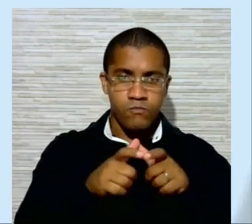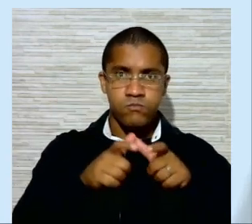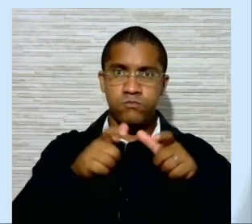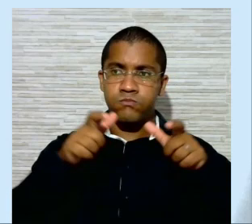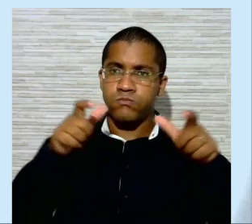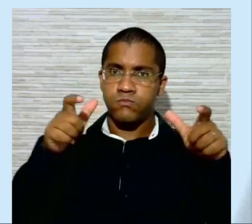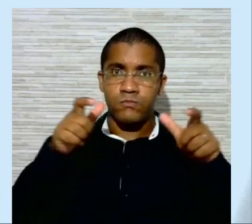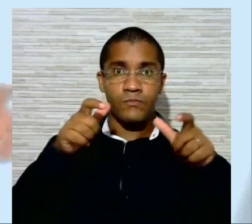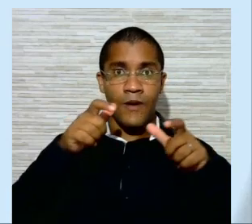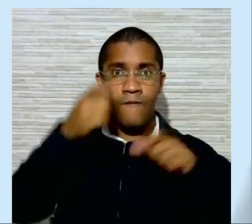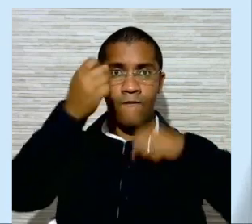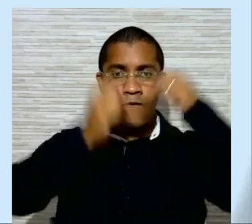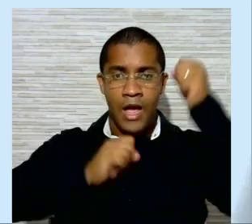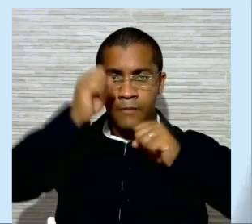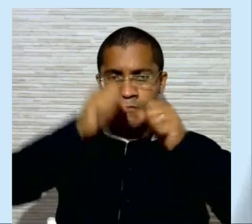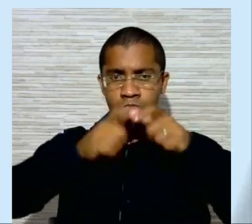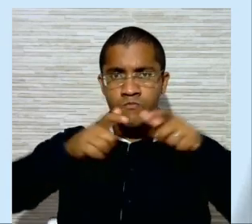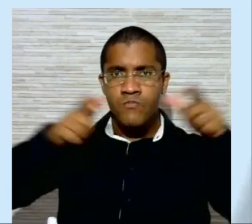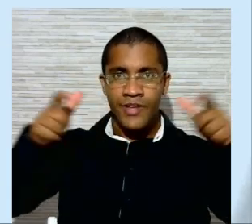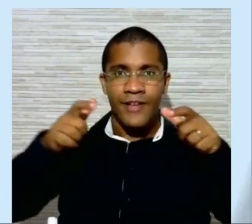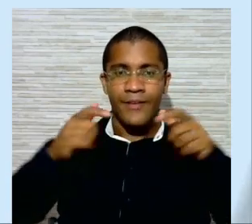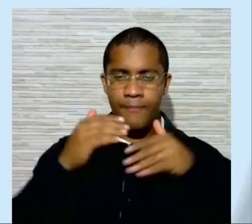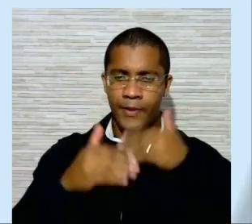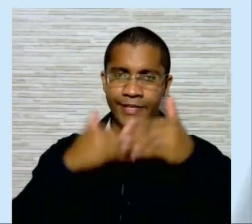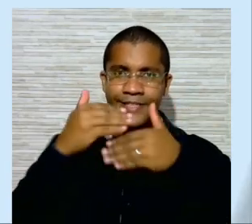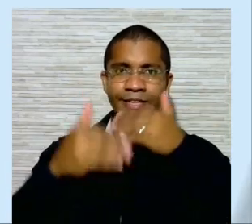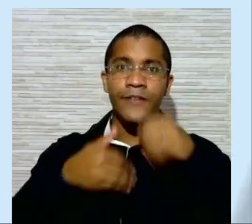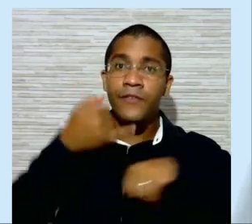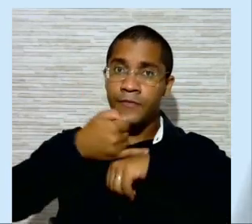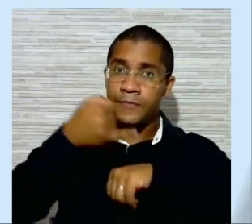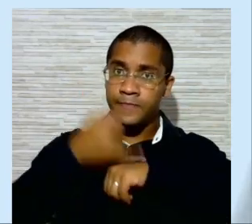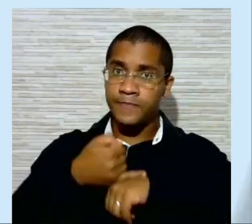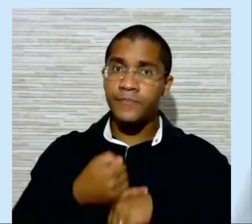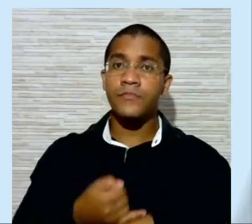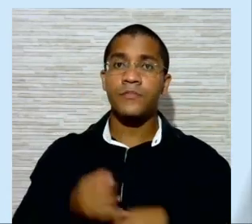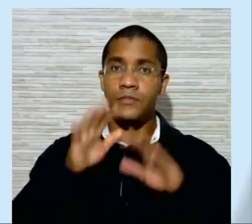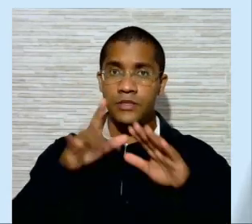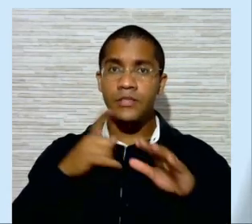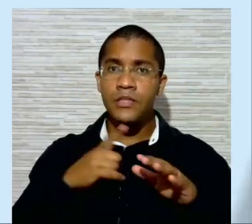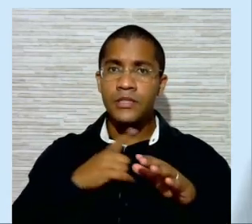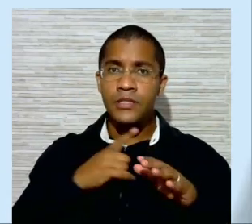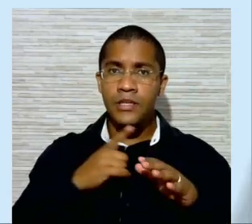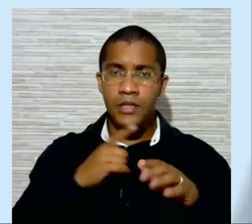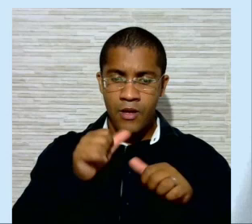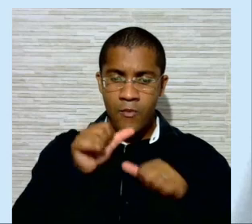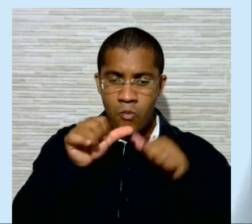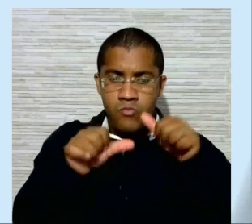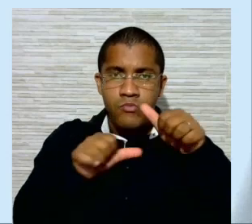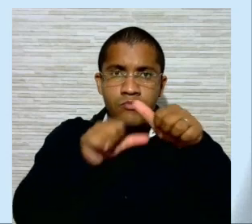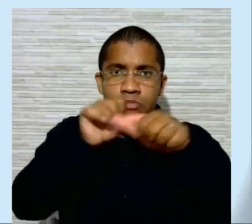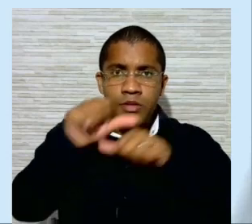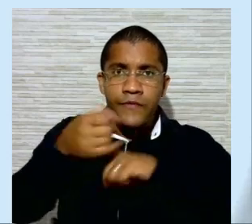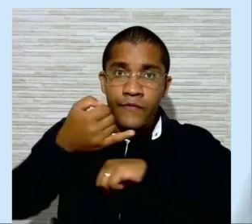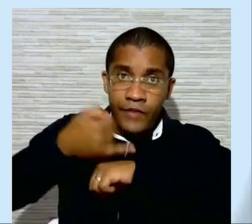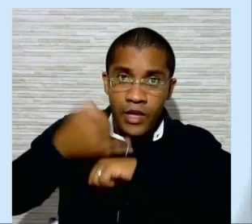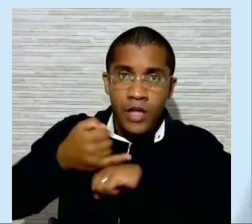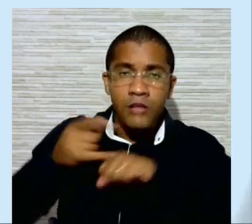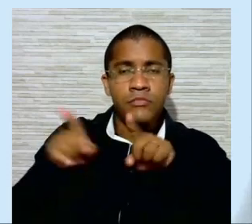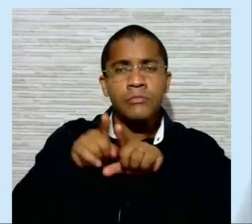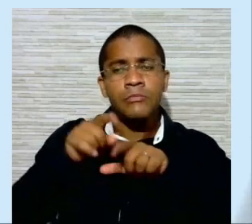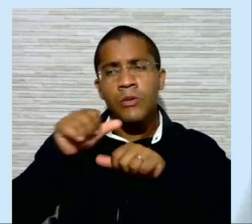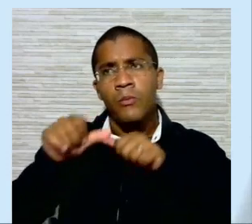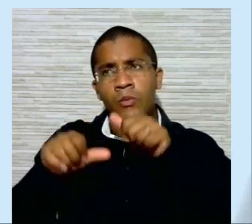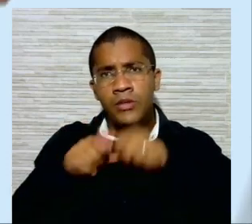expansão industrial no processo de metal, ok? Através disso, da manipulação desse metal, através